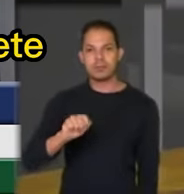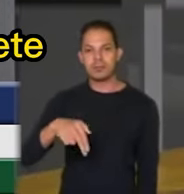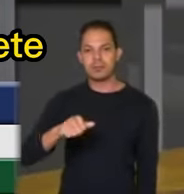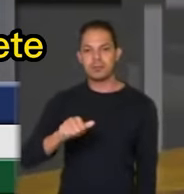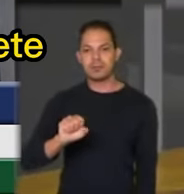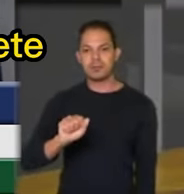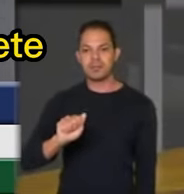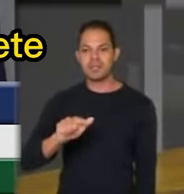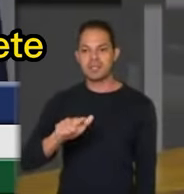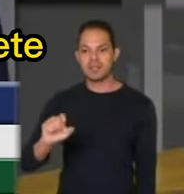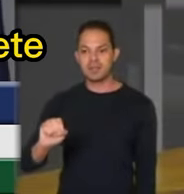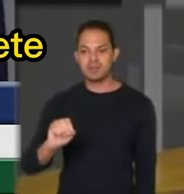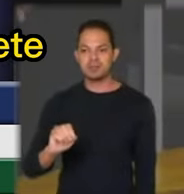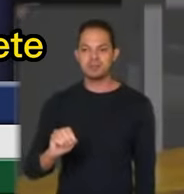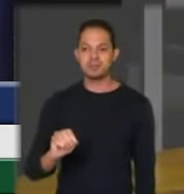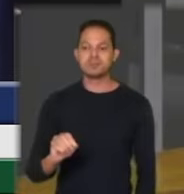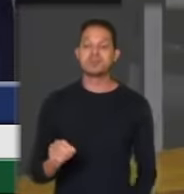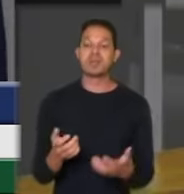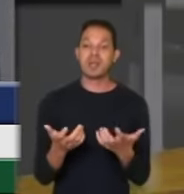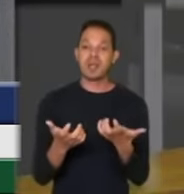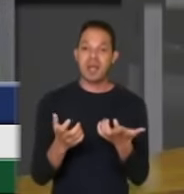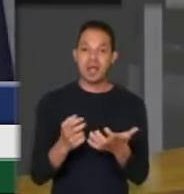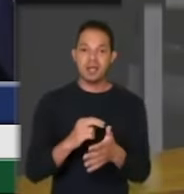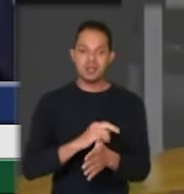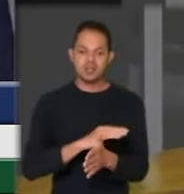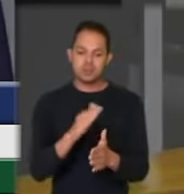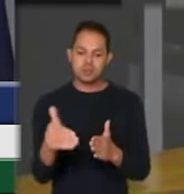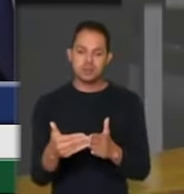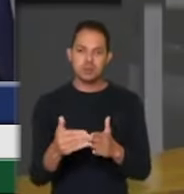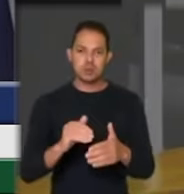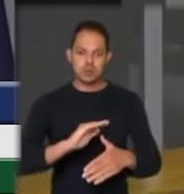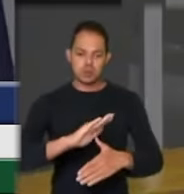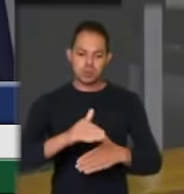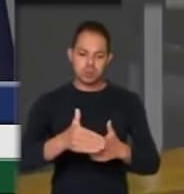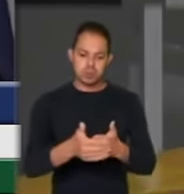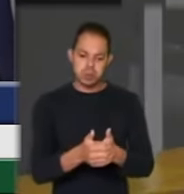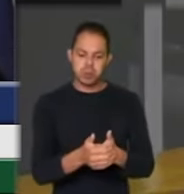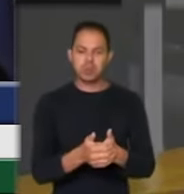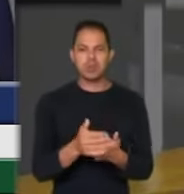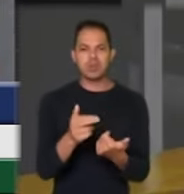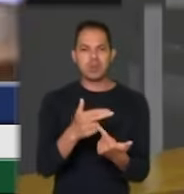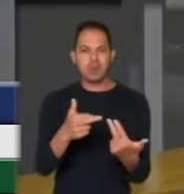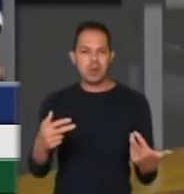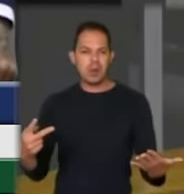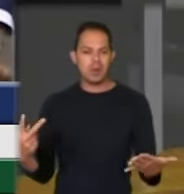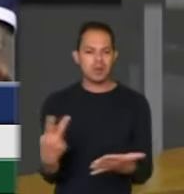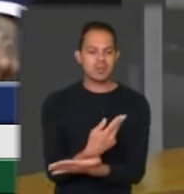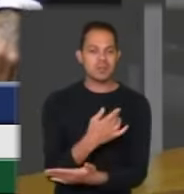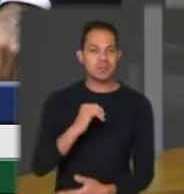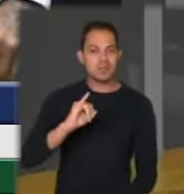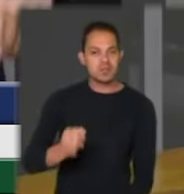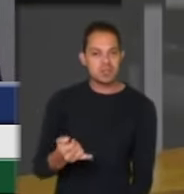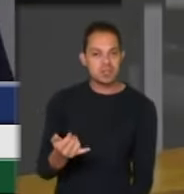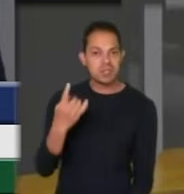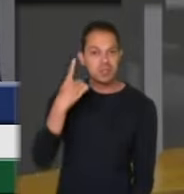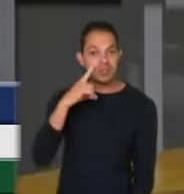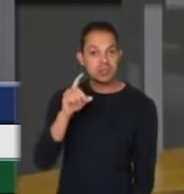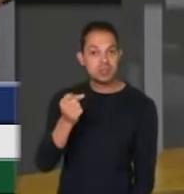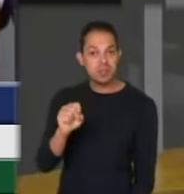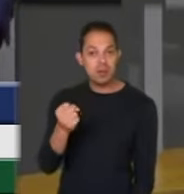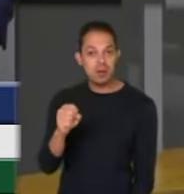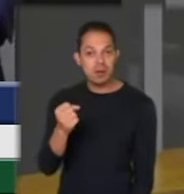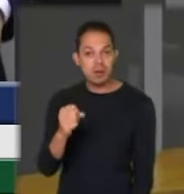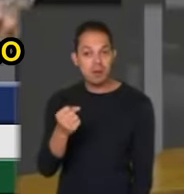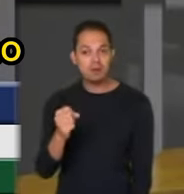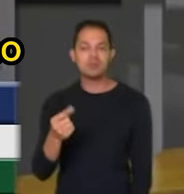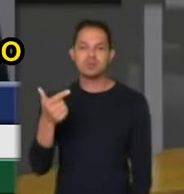deixar debaixo do tapete tudo que aconteceu no dia 8 de janeiro. E friso